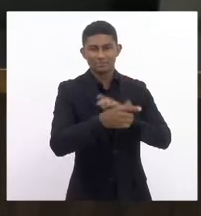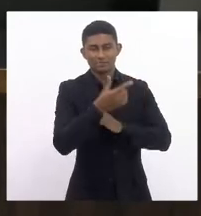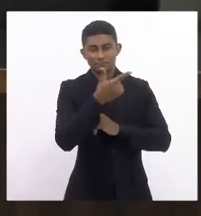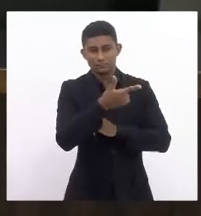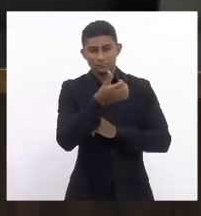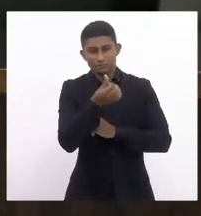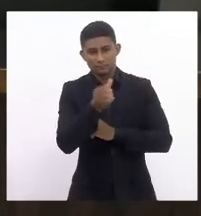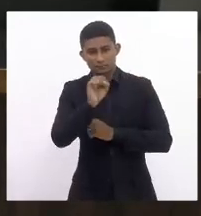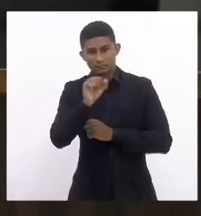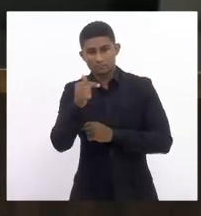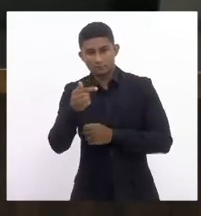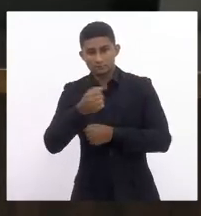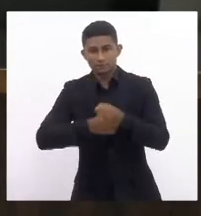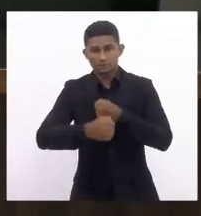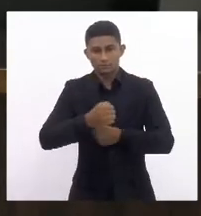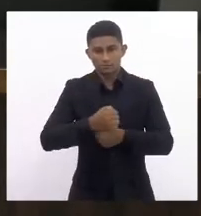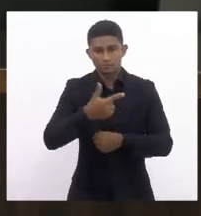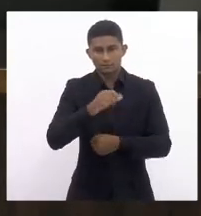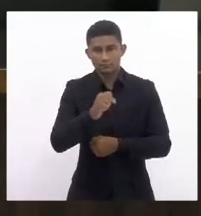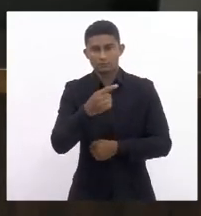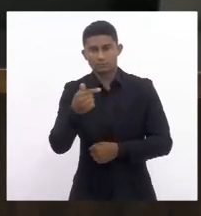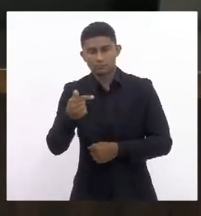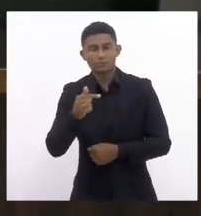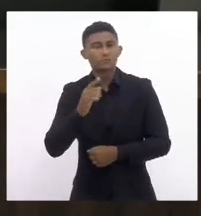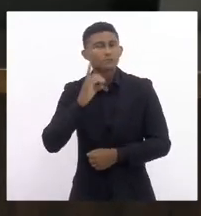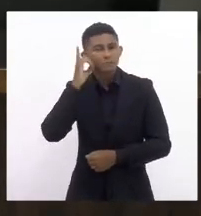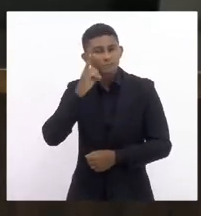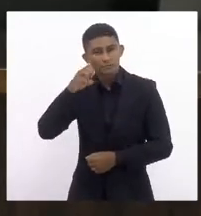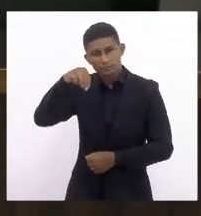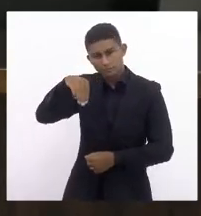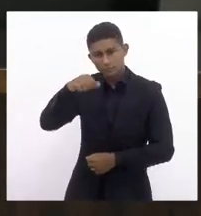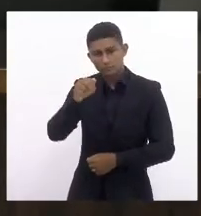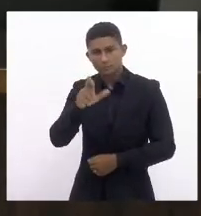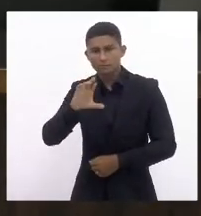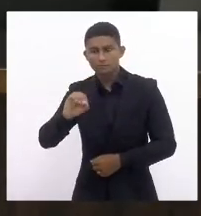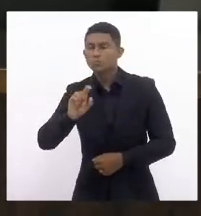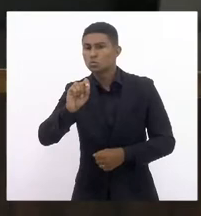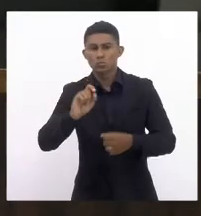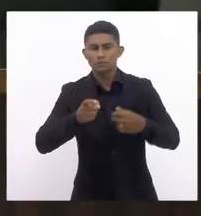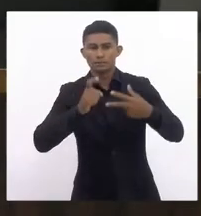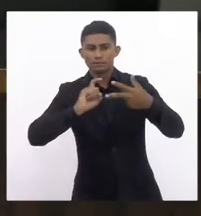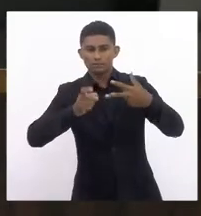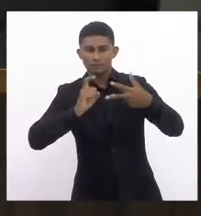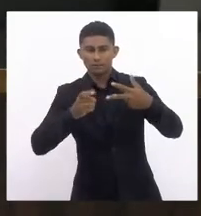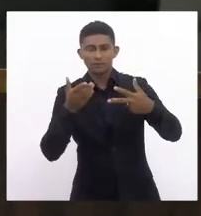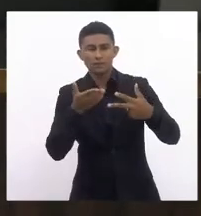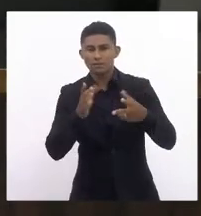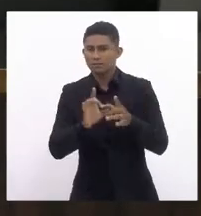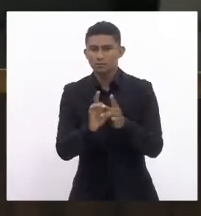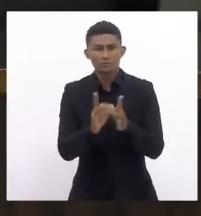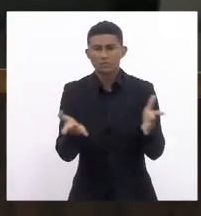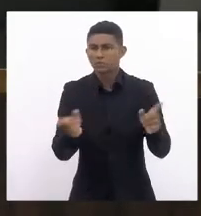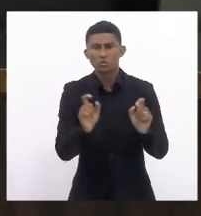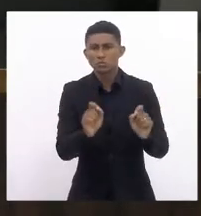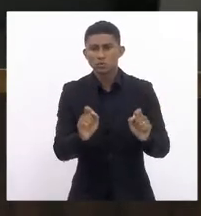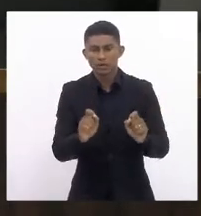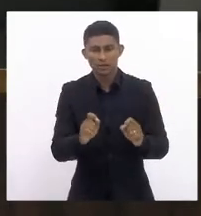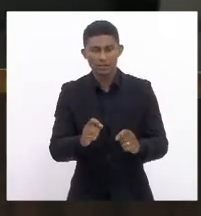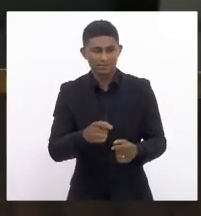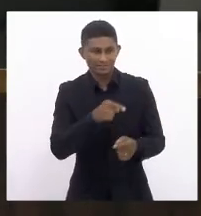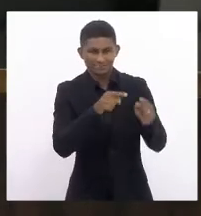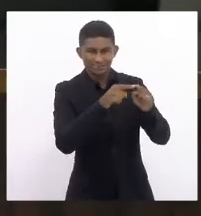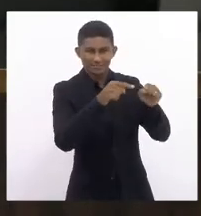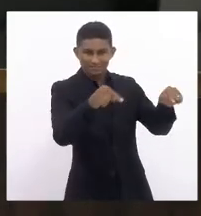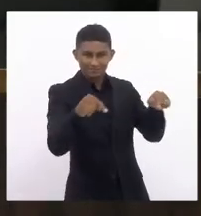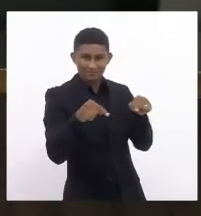de 17, de autoria do deputado Márcio Pacheco, que autoriza o Poder Executivo a limitar o número de alunos nas salas de